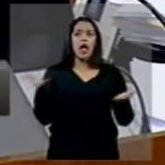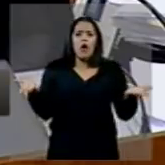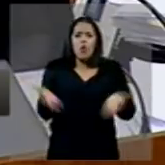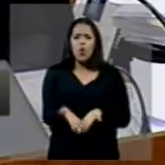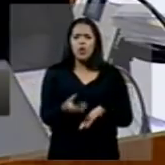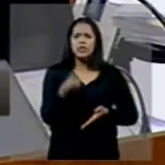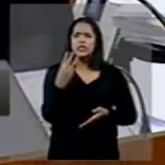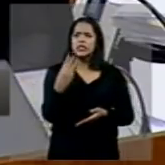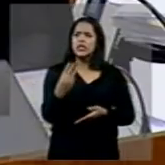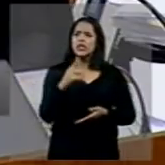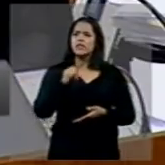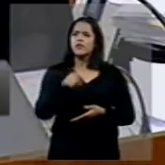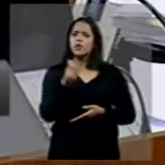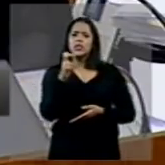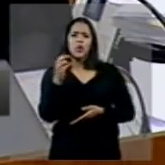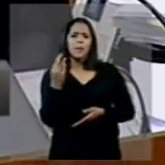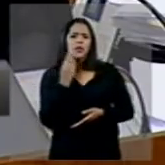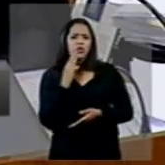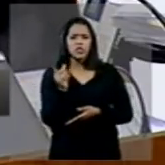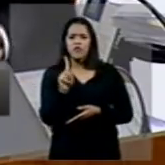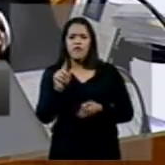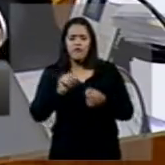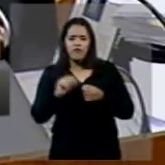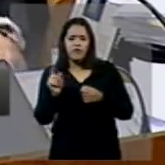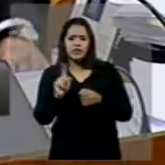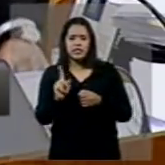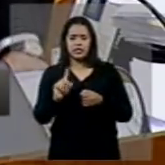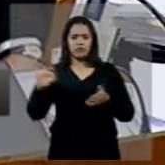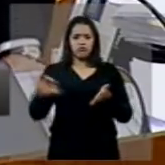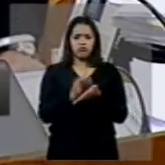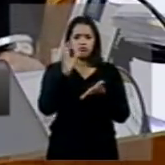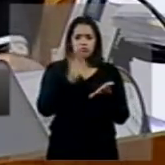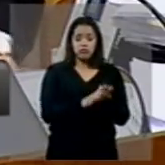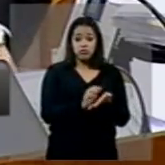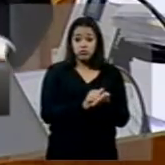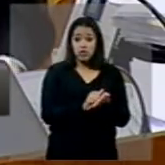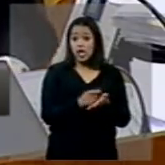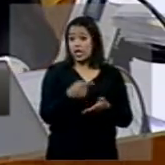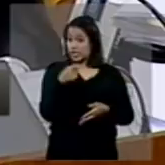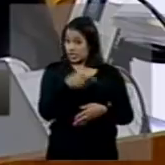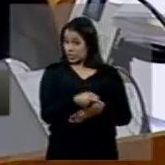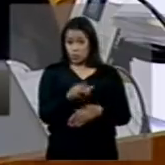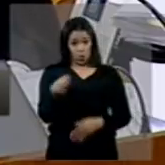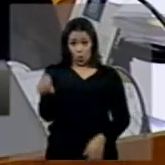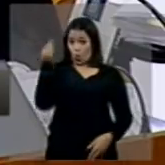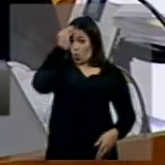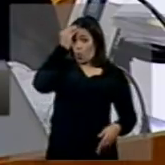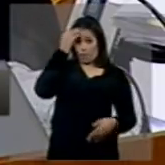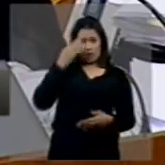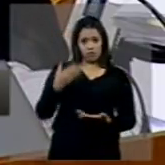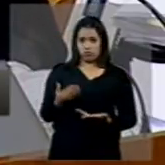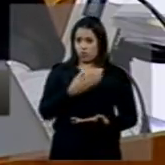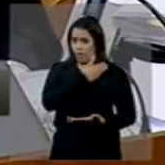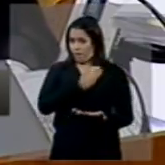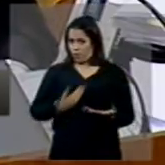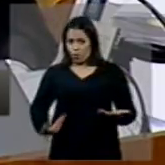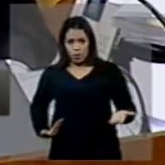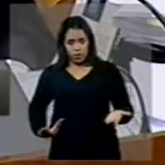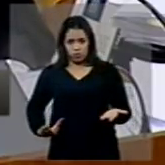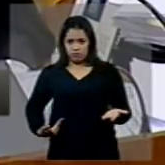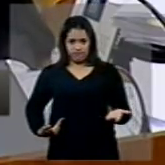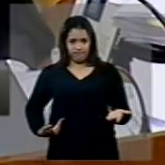de 3 milhões não terem se recadastrado, isso não foi culpa do poder público, isso não